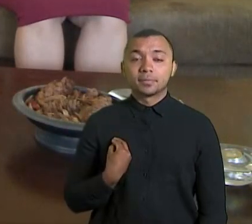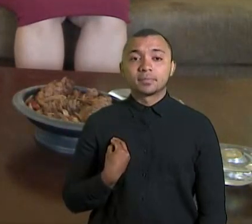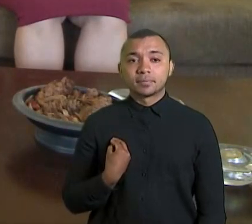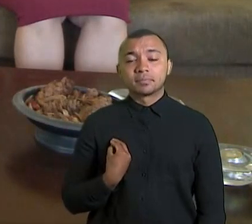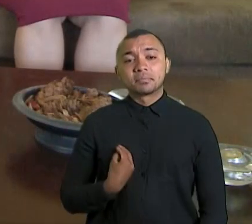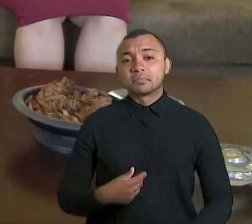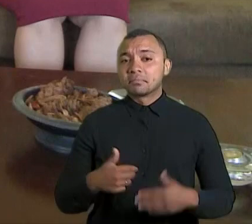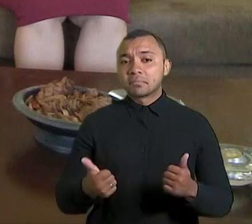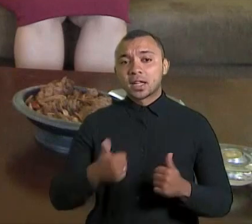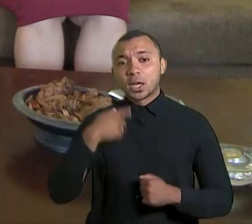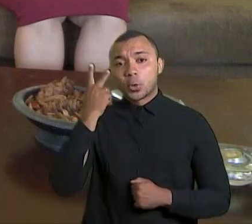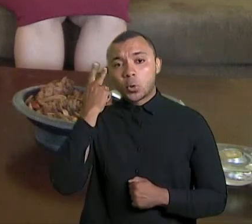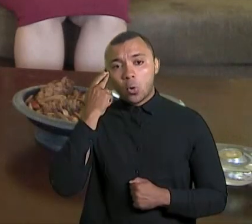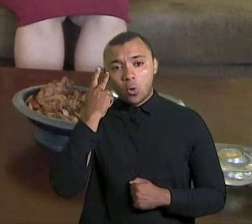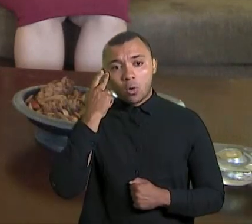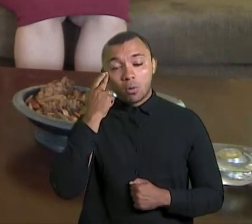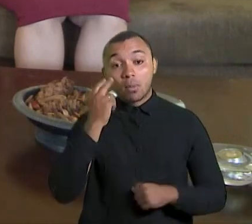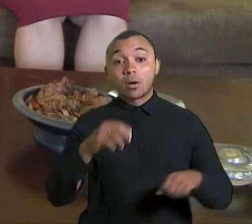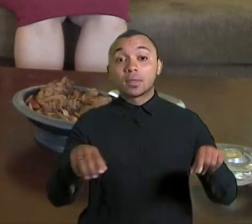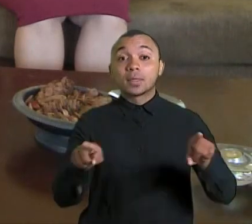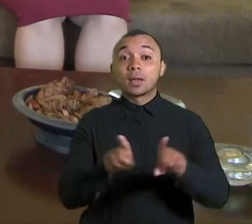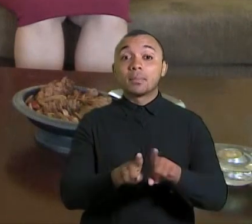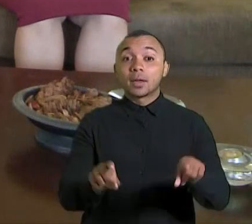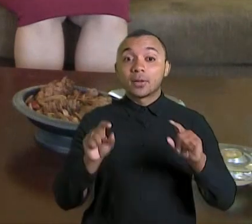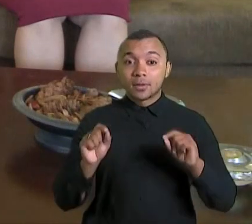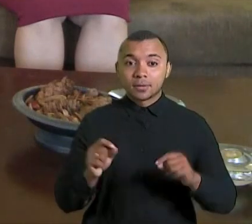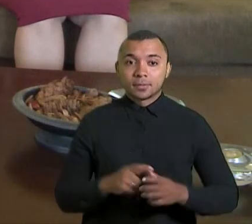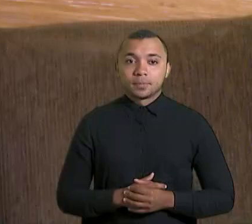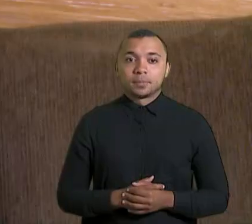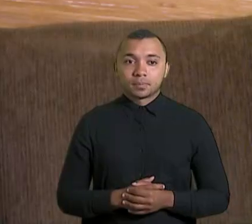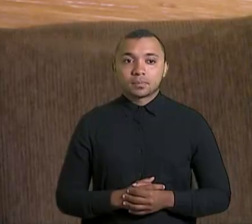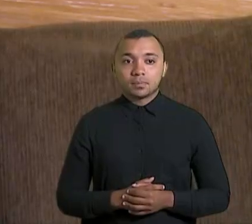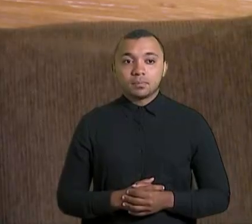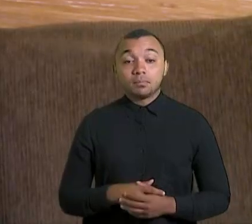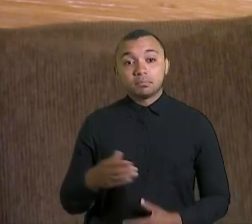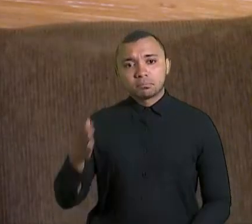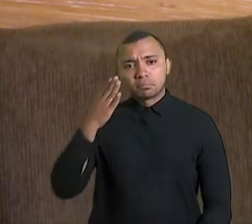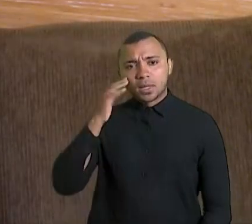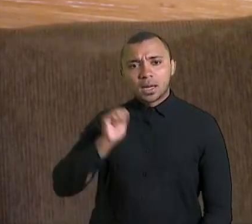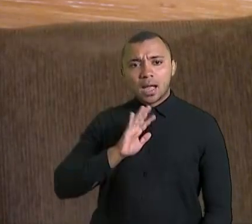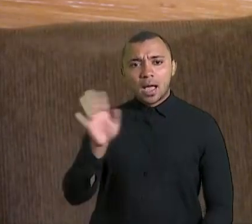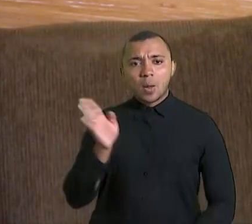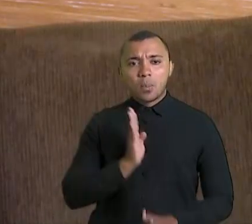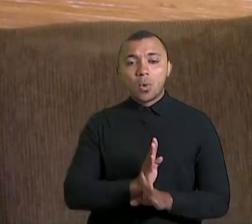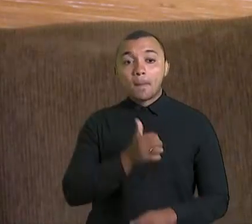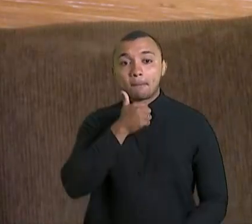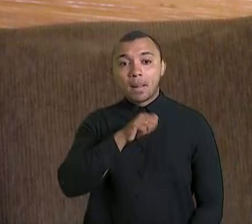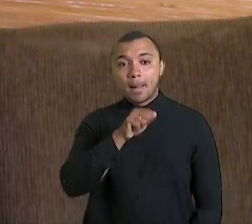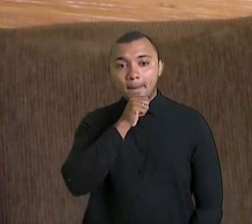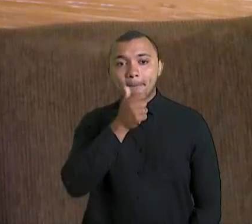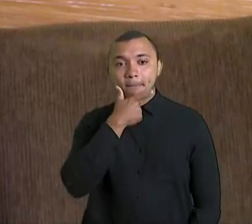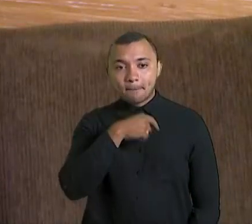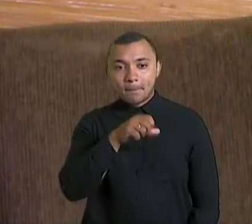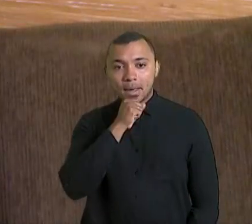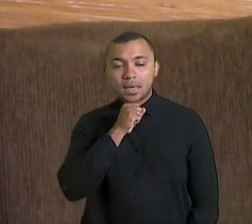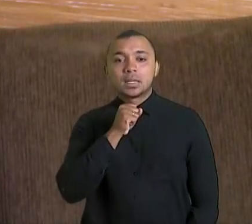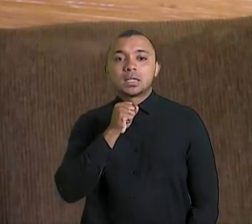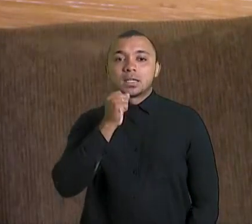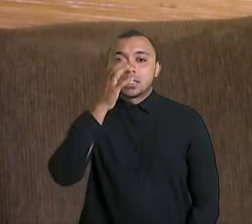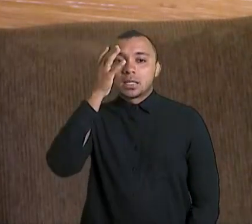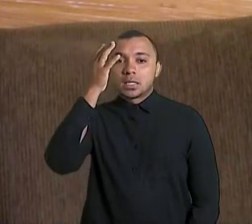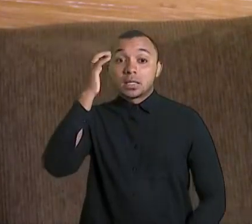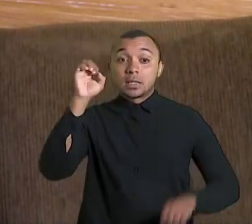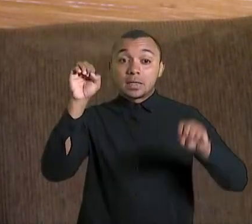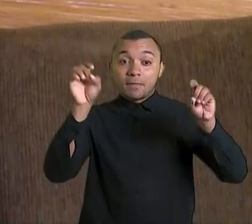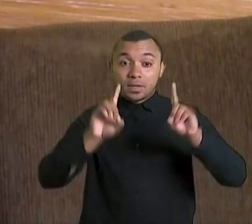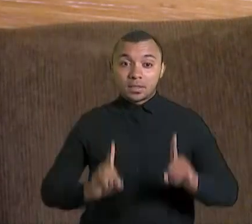muito tranquilo. Até o fato mesmo dele entender que os pais são deficientes visuais, né? Isso, a